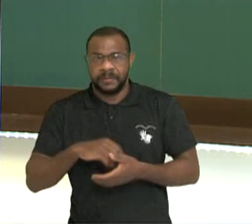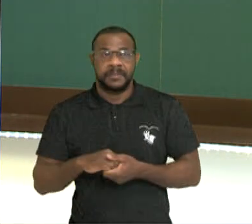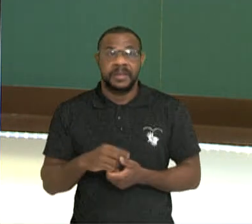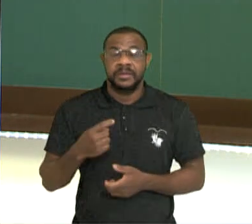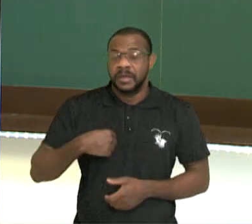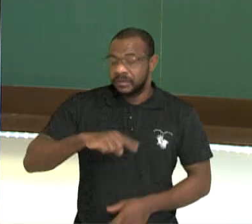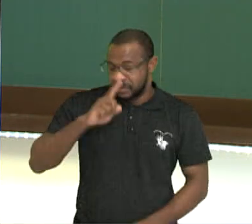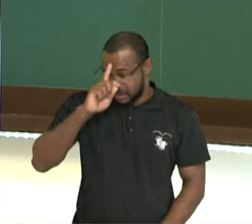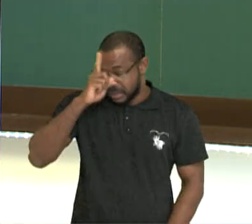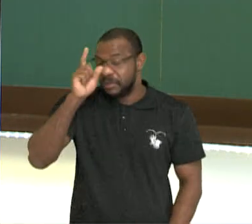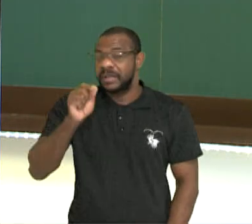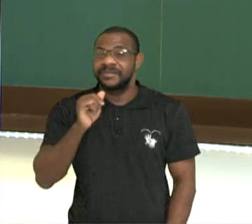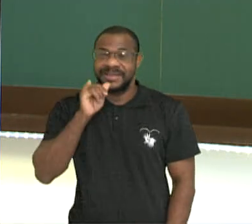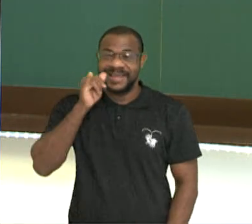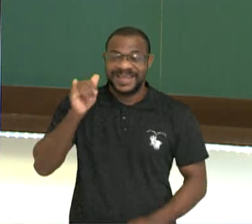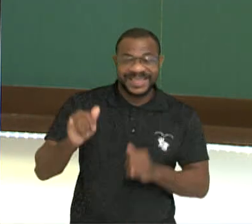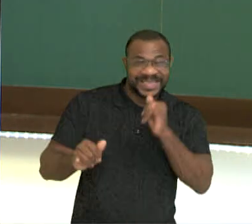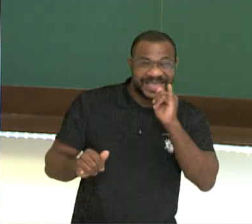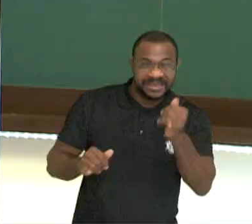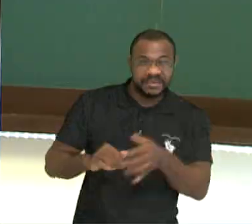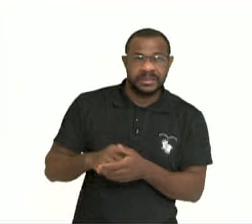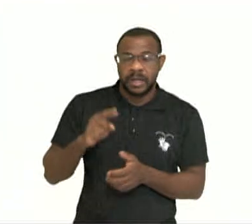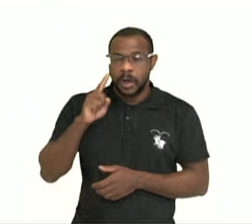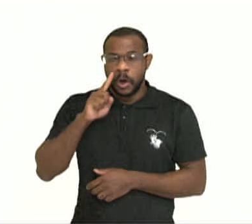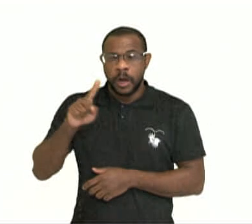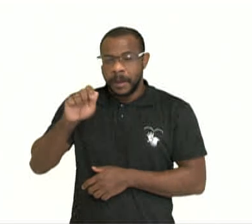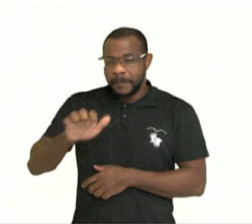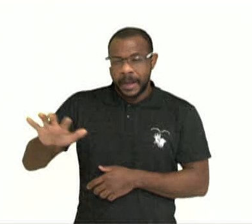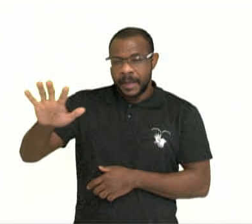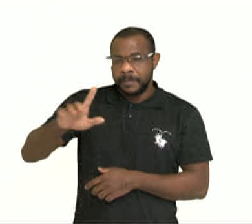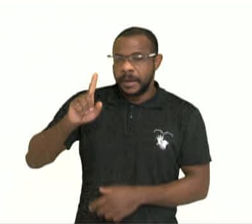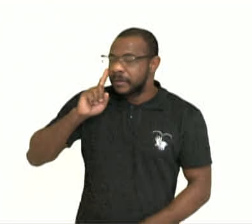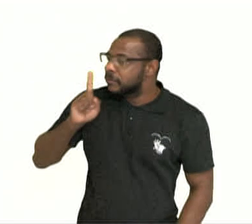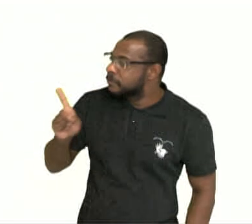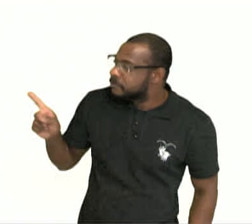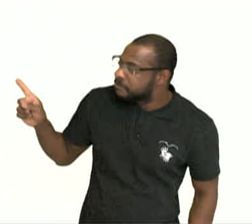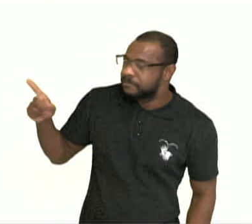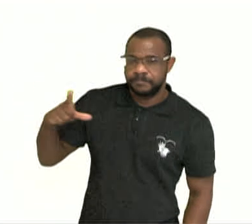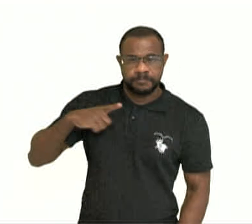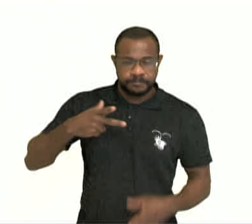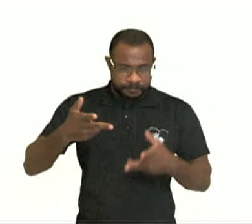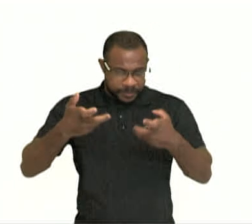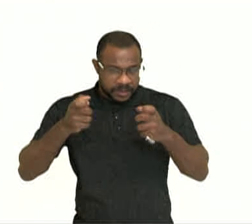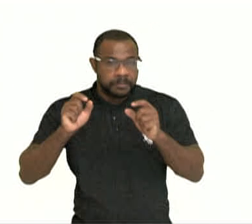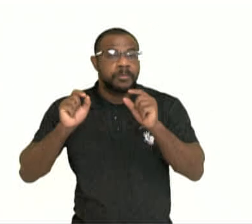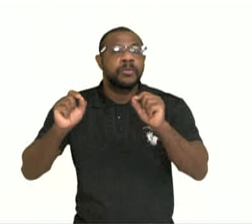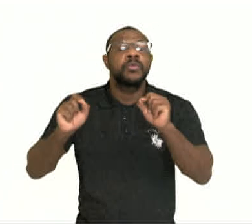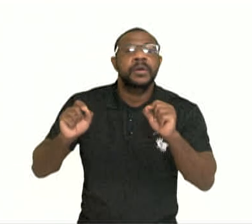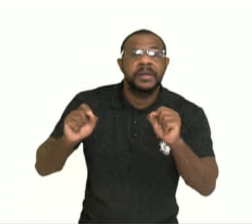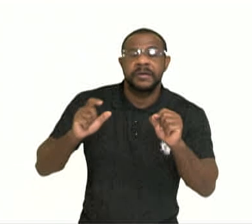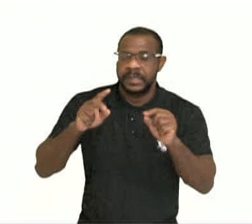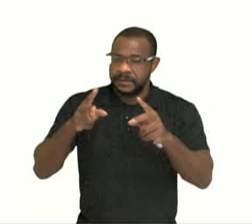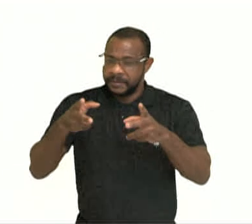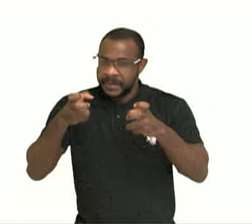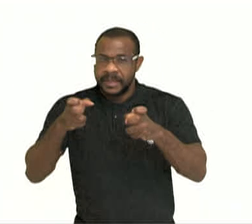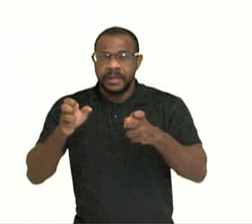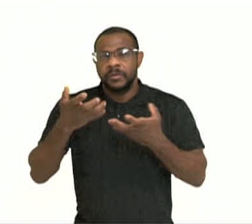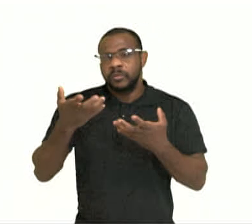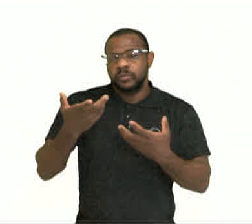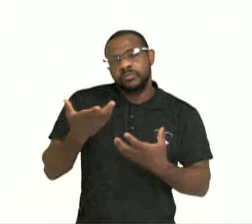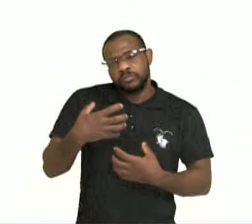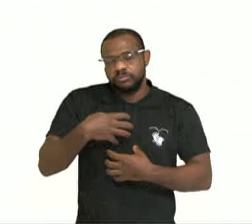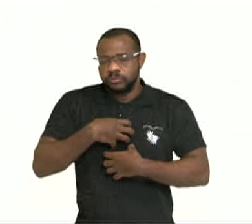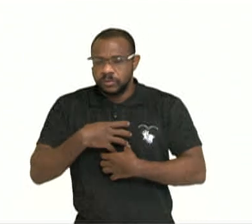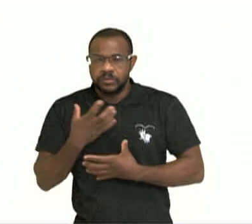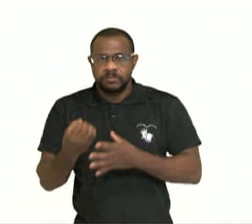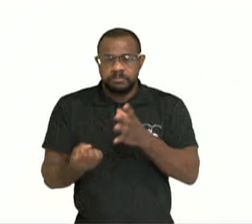de fontes de energia. E se você olhar para a imagem que aparece do lado direito da sua tela, você vai ver ali algumas formas de produção